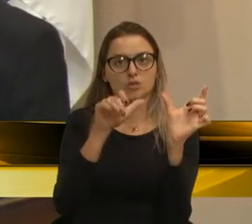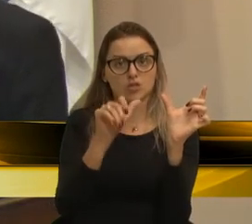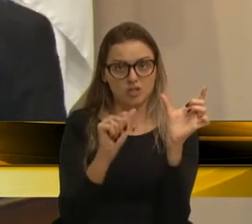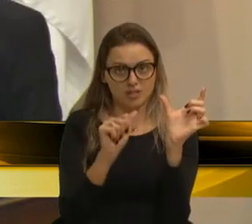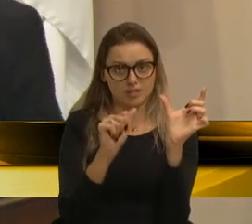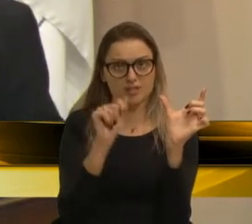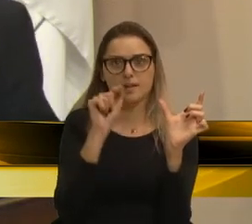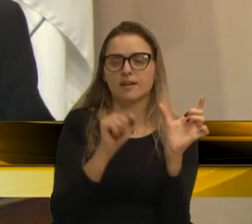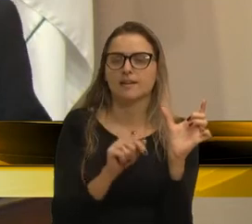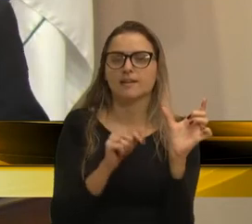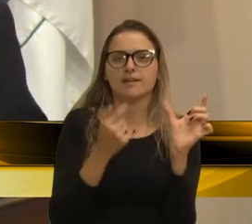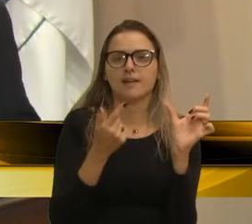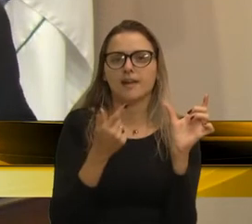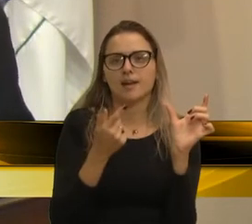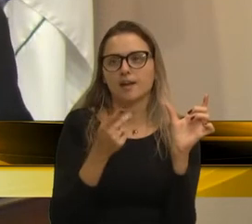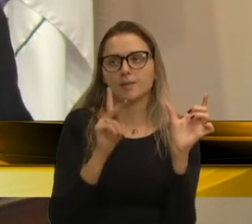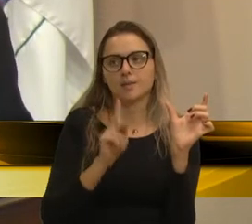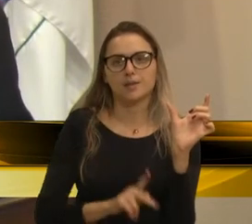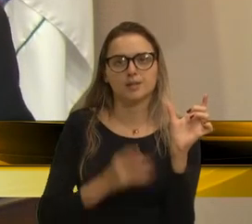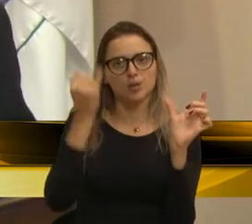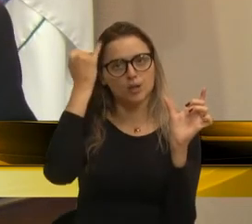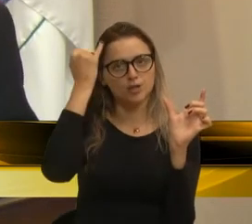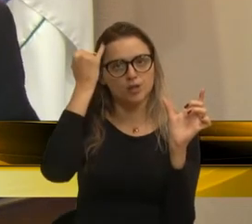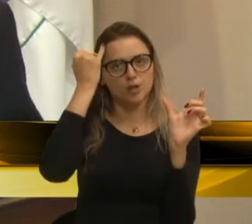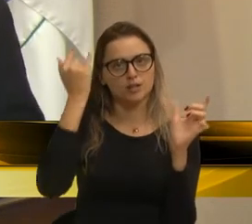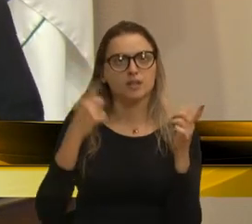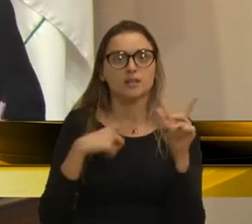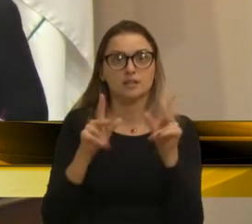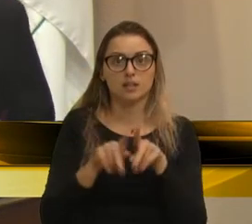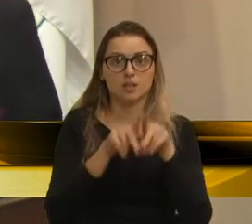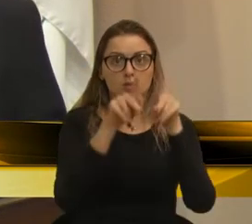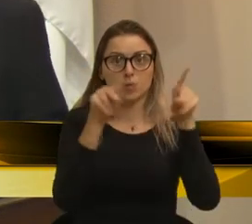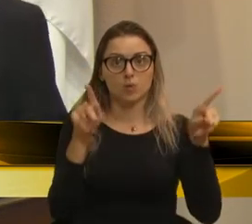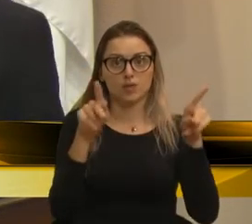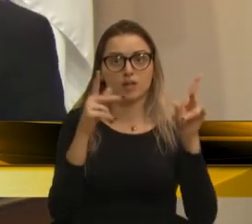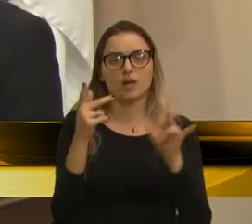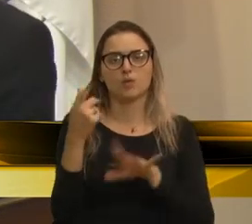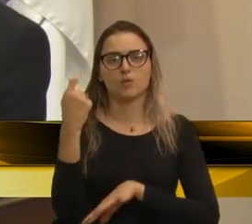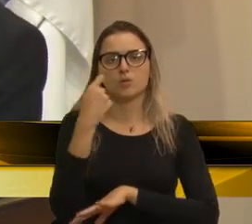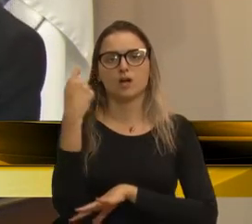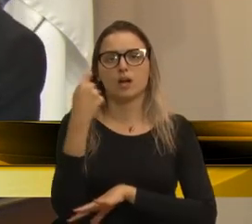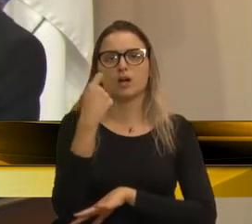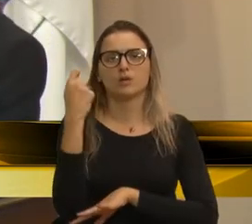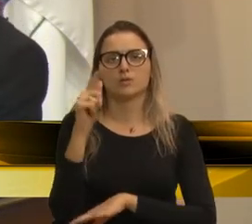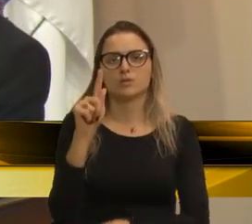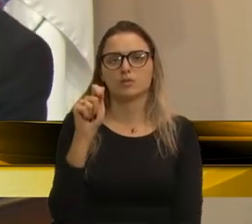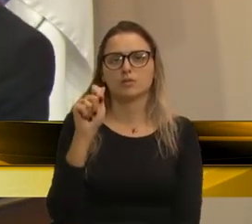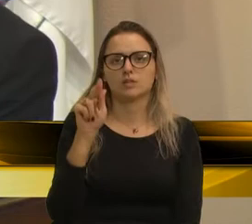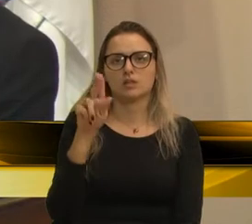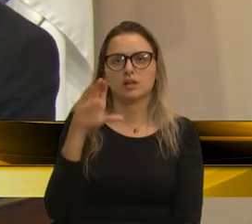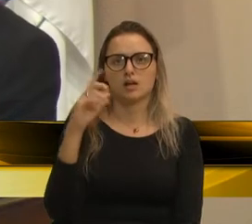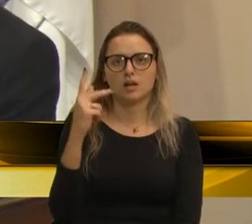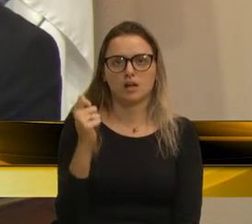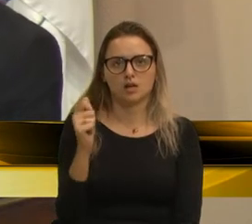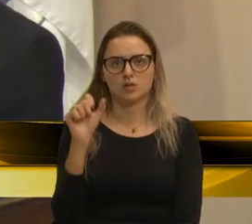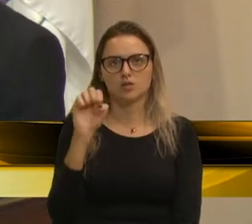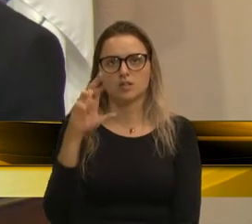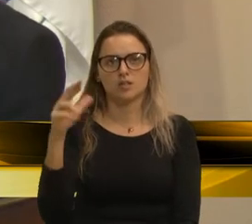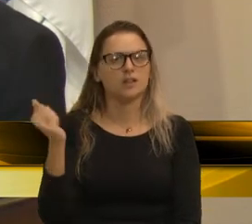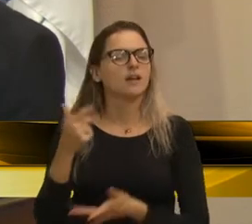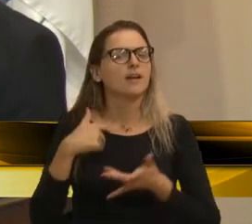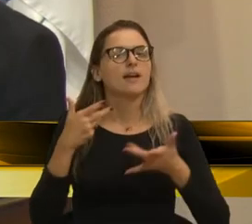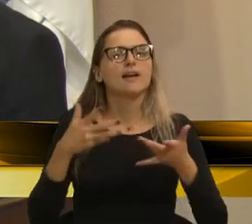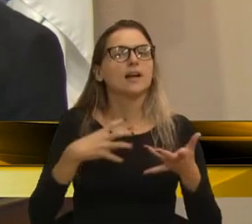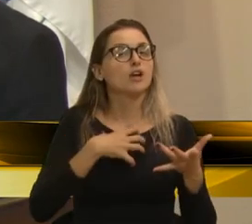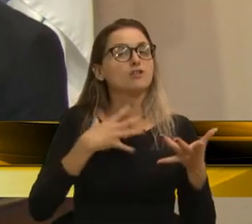Leve. Isso está no portal da Rádio Gaúcha Serra. É só resgatar a entrevista. Era com uma extrema leveza que